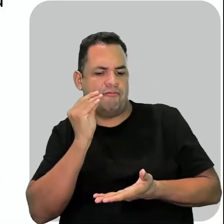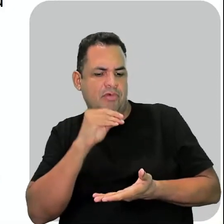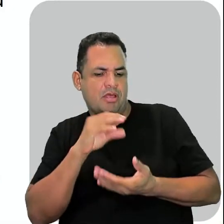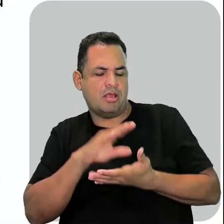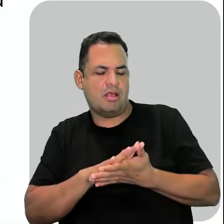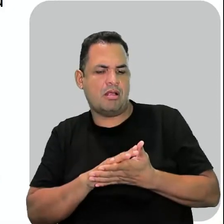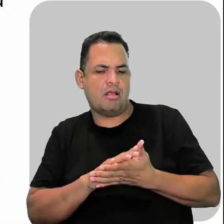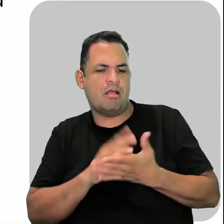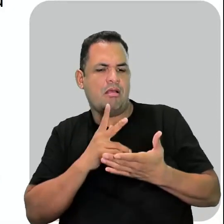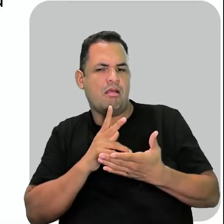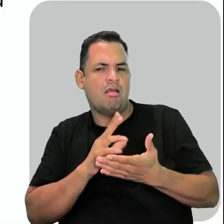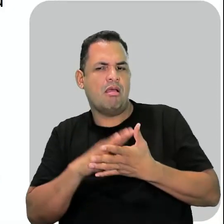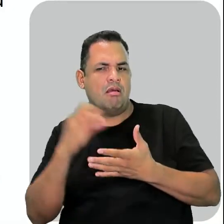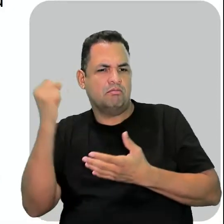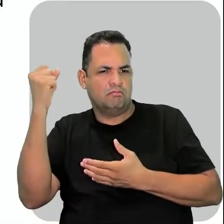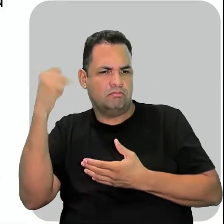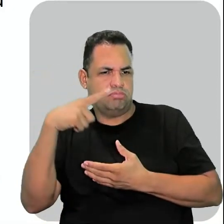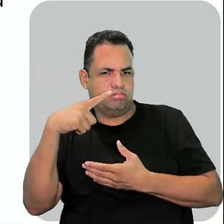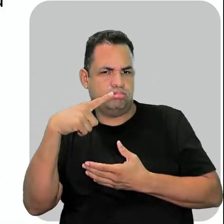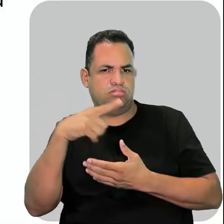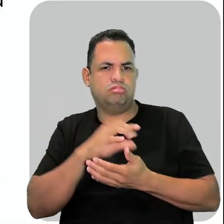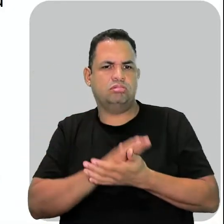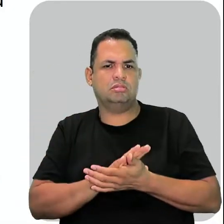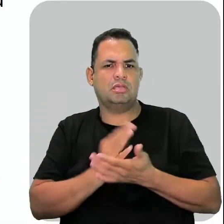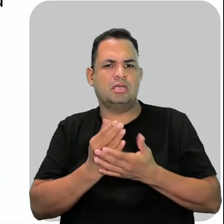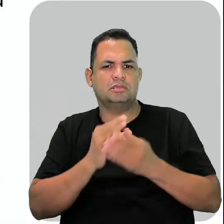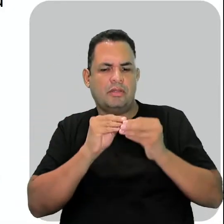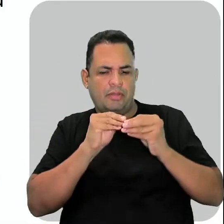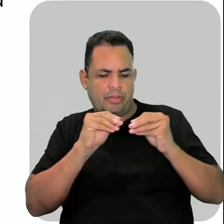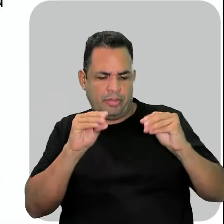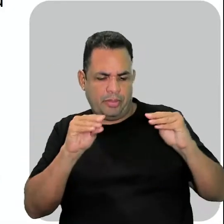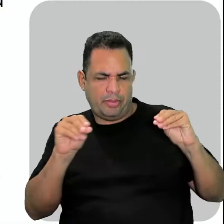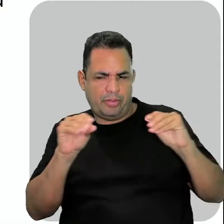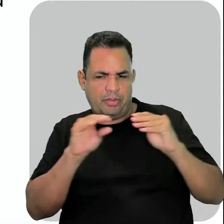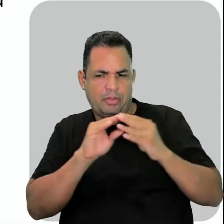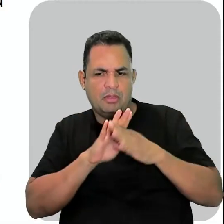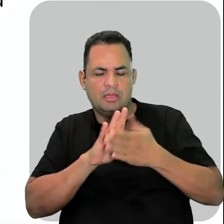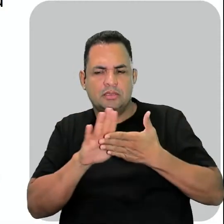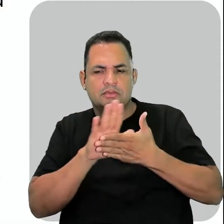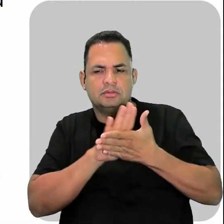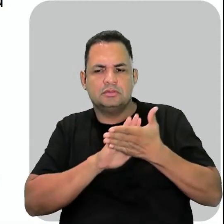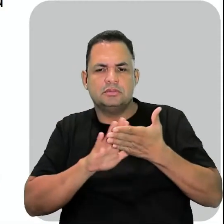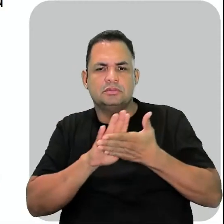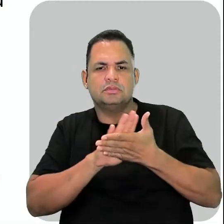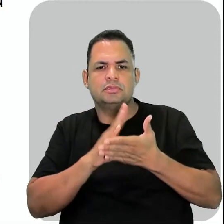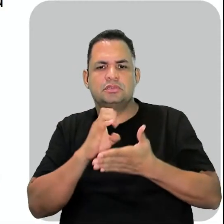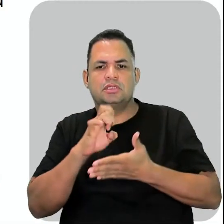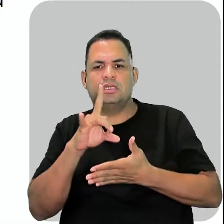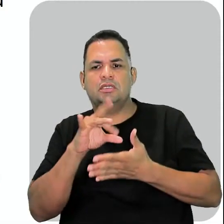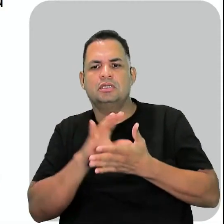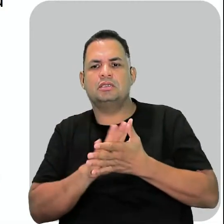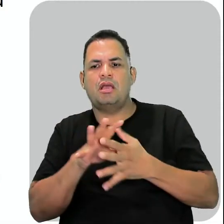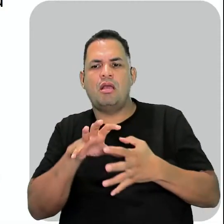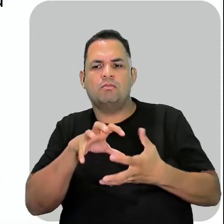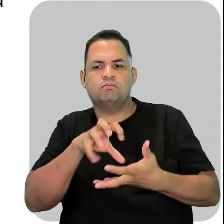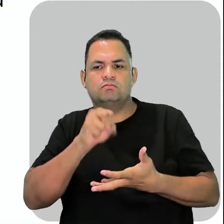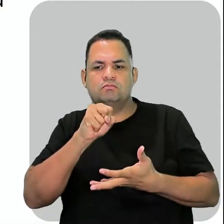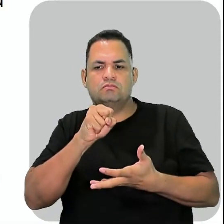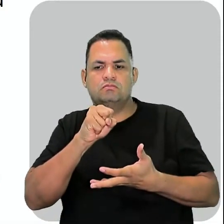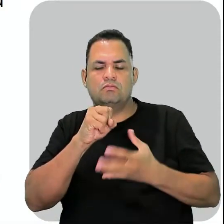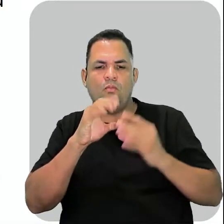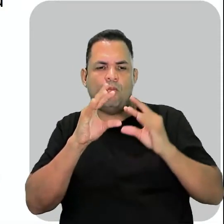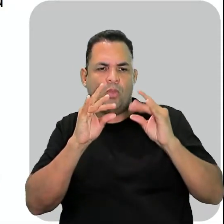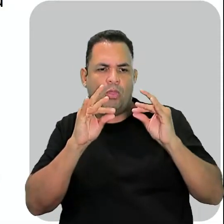solar, sendo acentuado no caso, por exemplo, da seda, que tem grande absorção de umidade. E aí a gente,